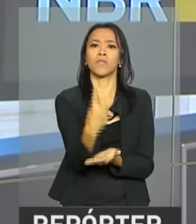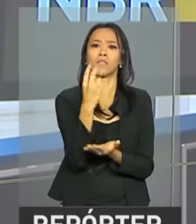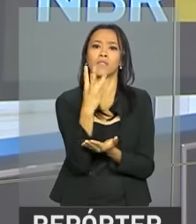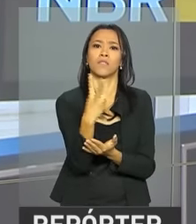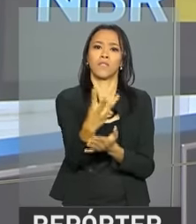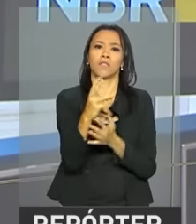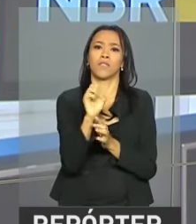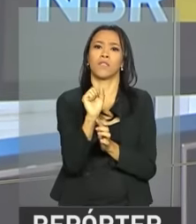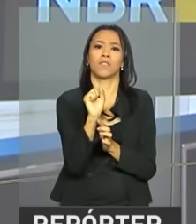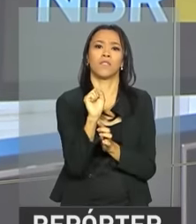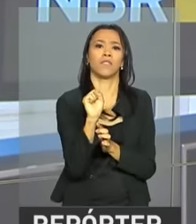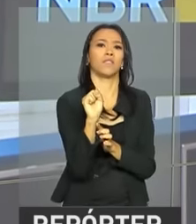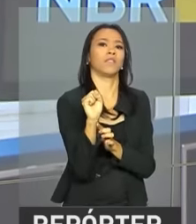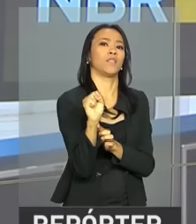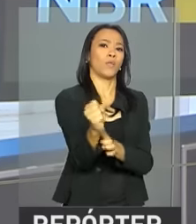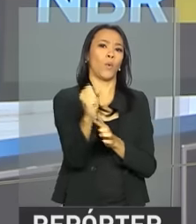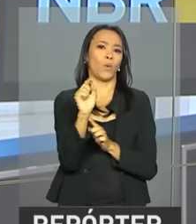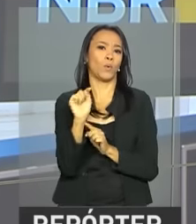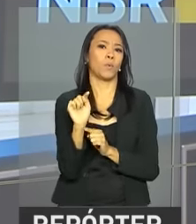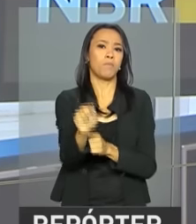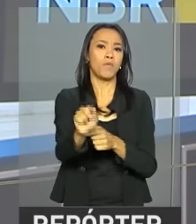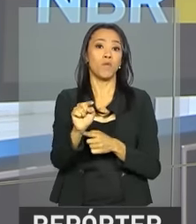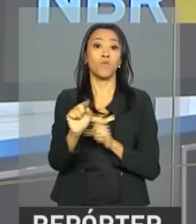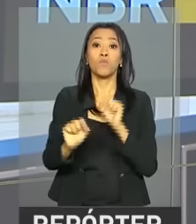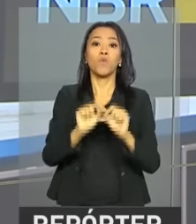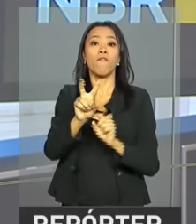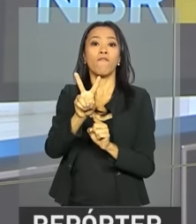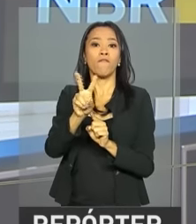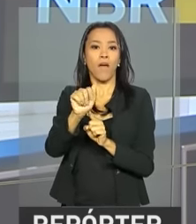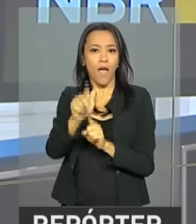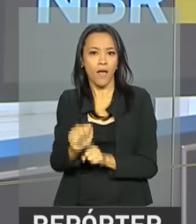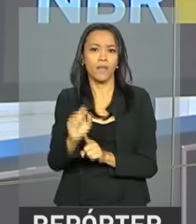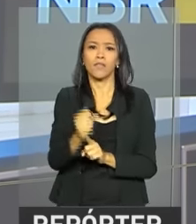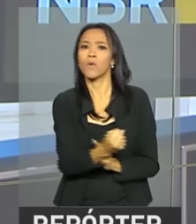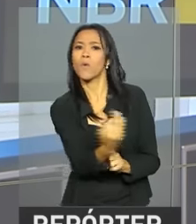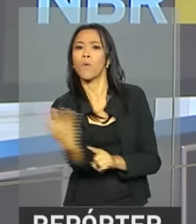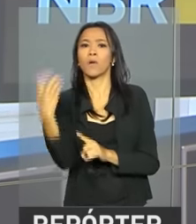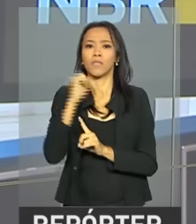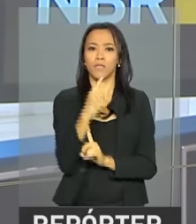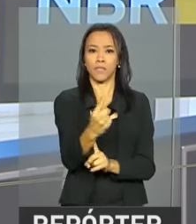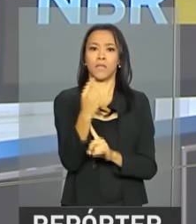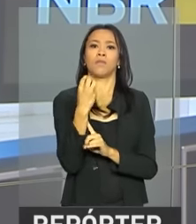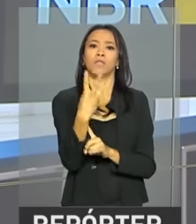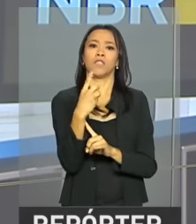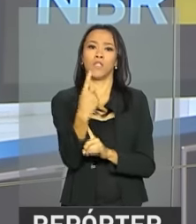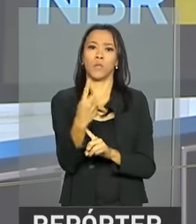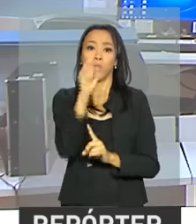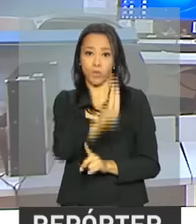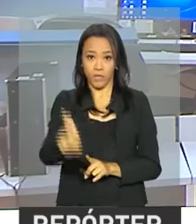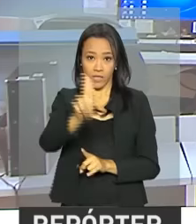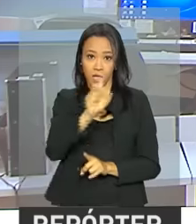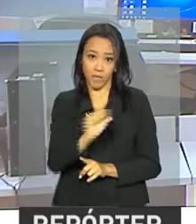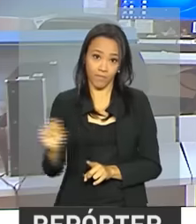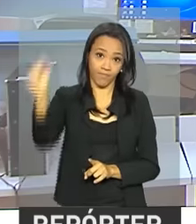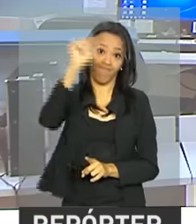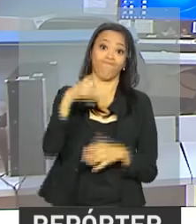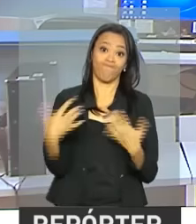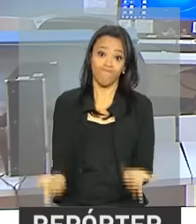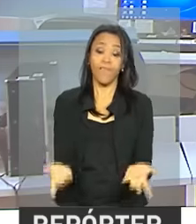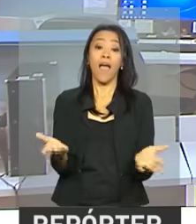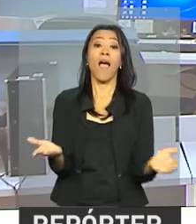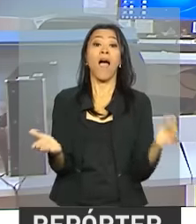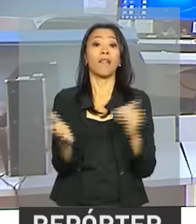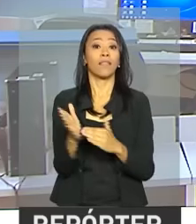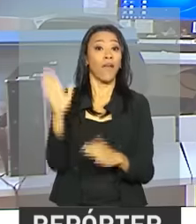238 238.000 vagas em 131 universidades até o final da tarde